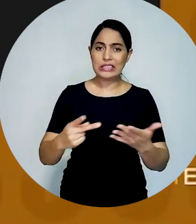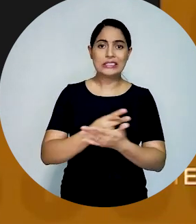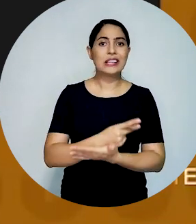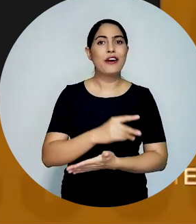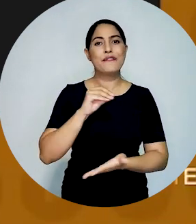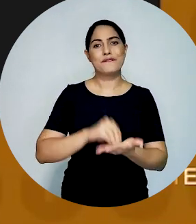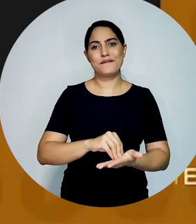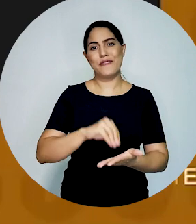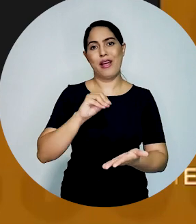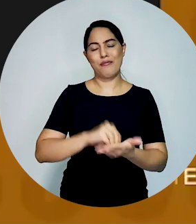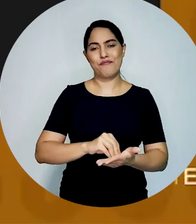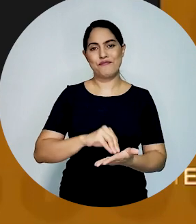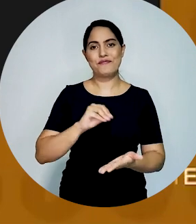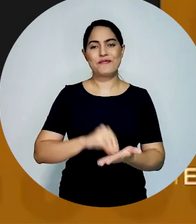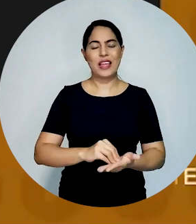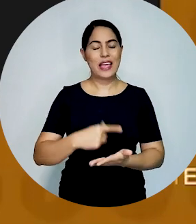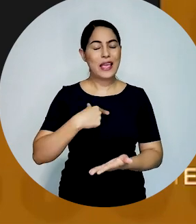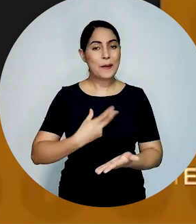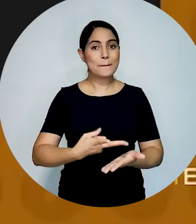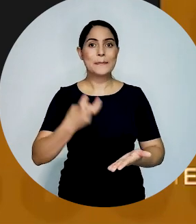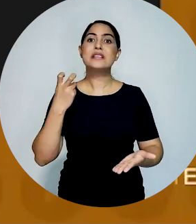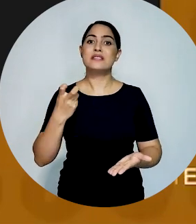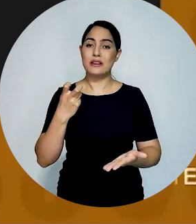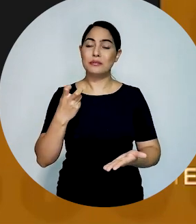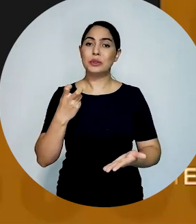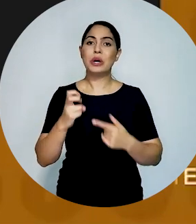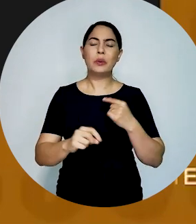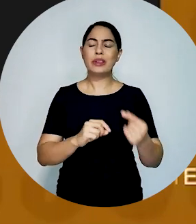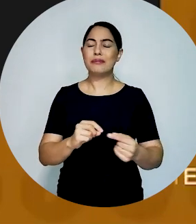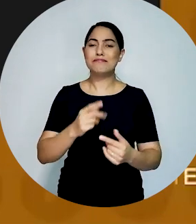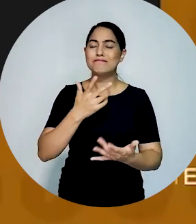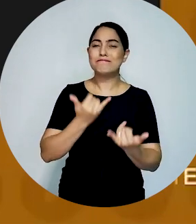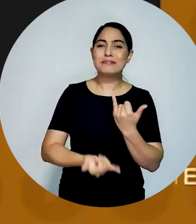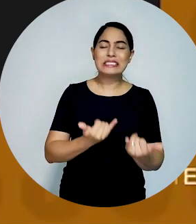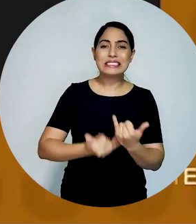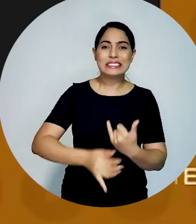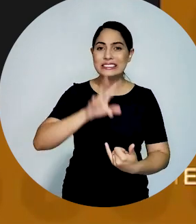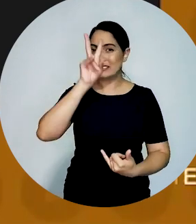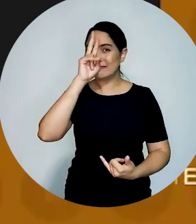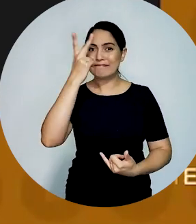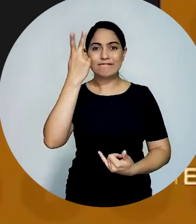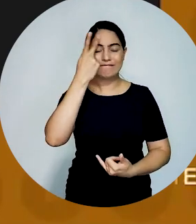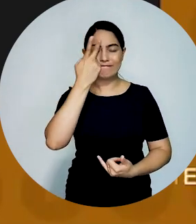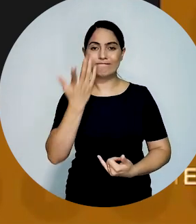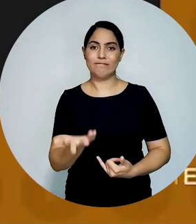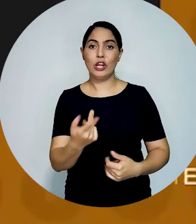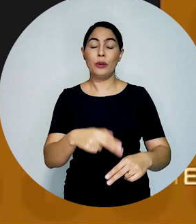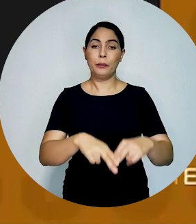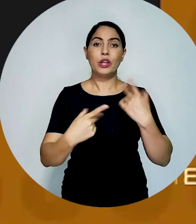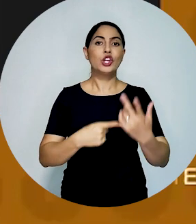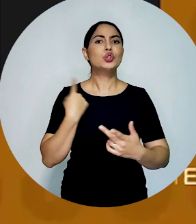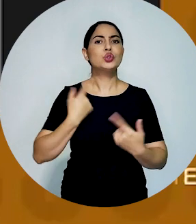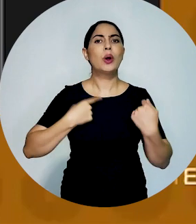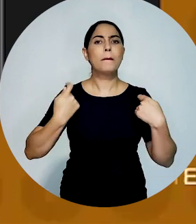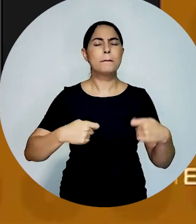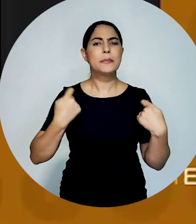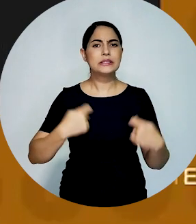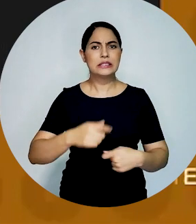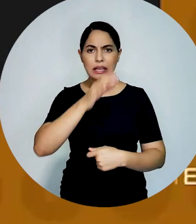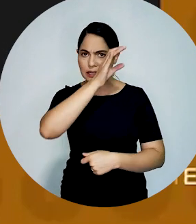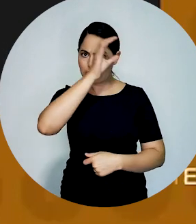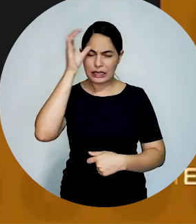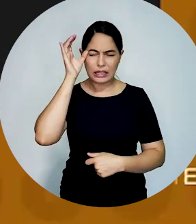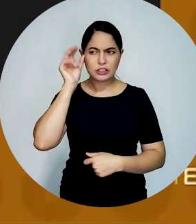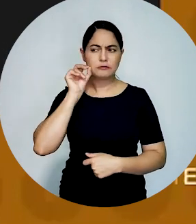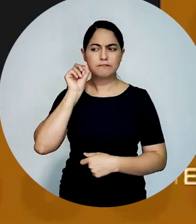esse o momento que tem faltado nos planejamentos equivocados que eu tenho visto, que é olhar o nosso